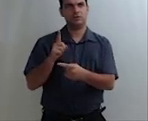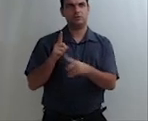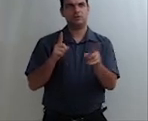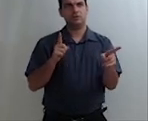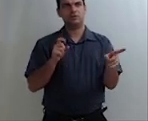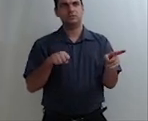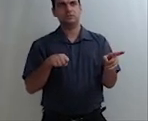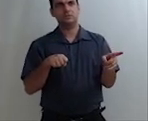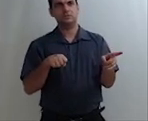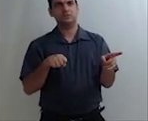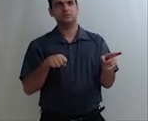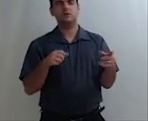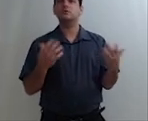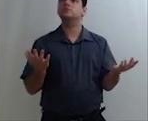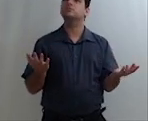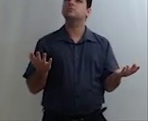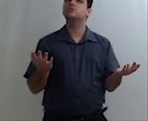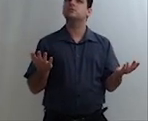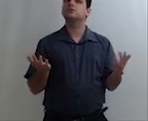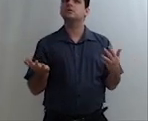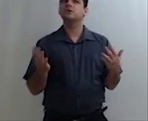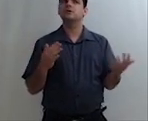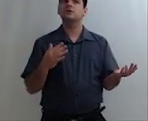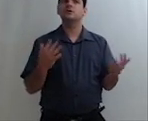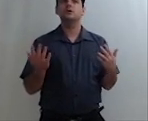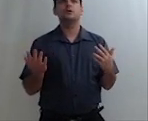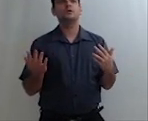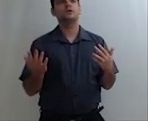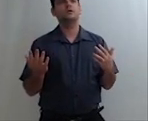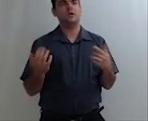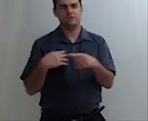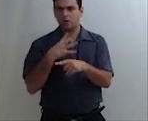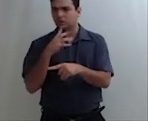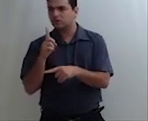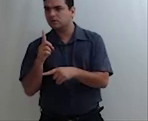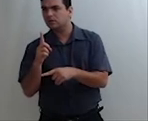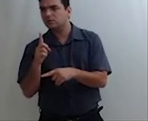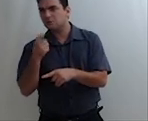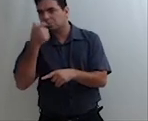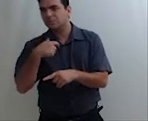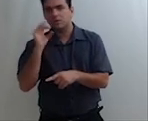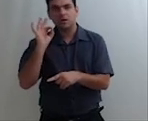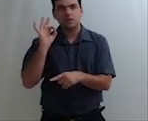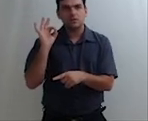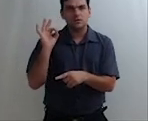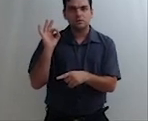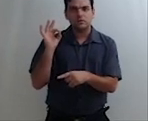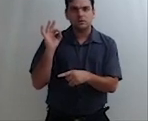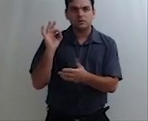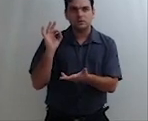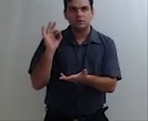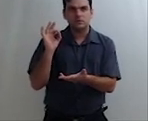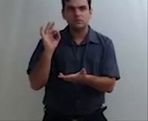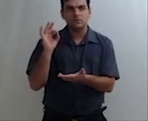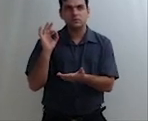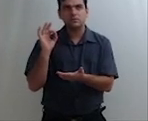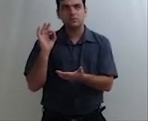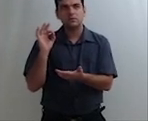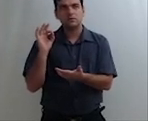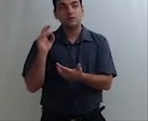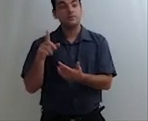versão eu questiono mas ele foi reconhecido não não foi reconhecido avó da